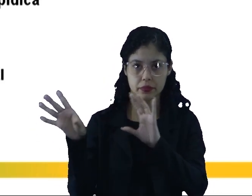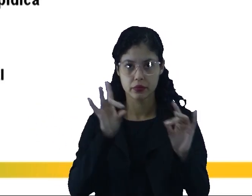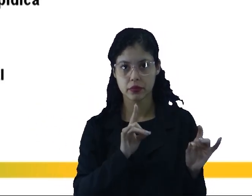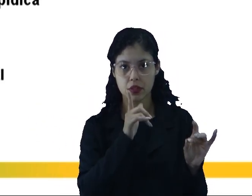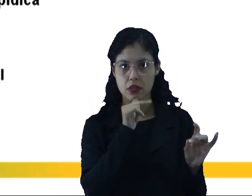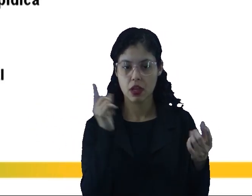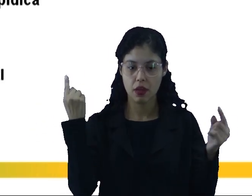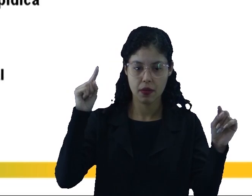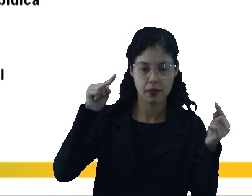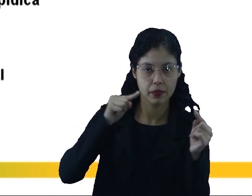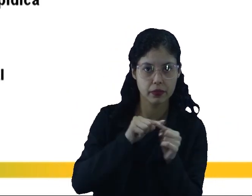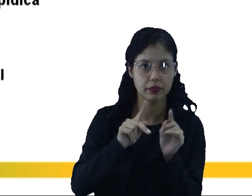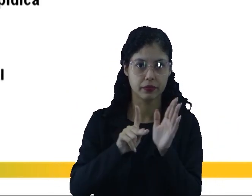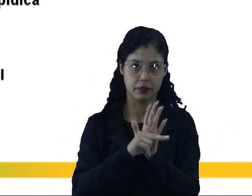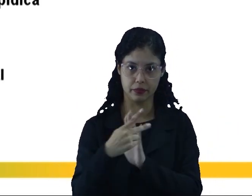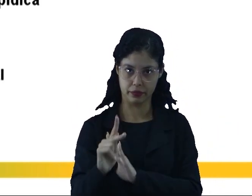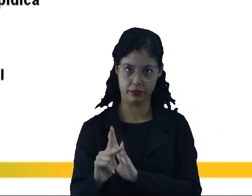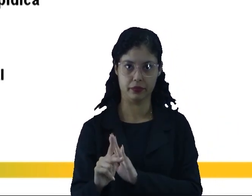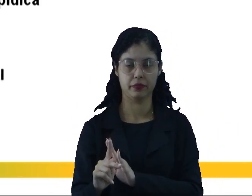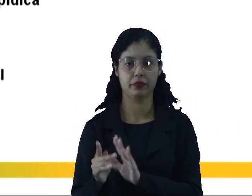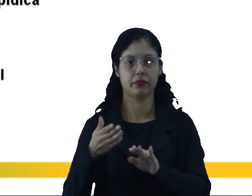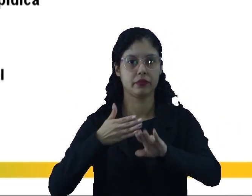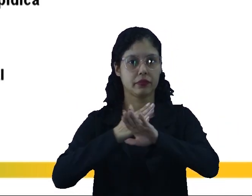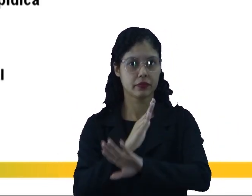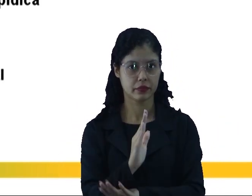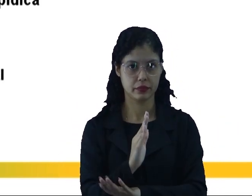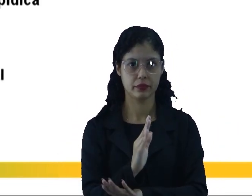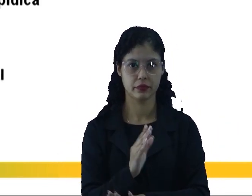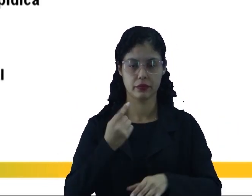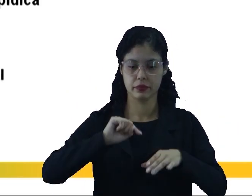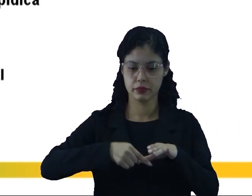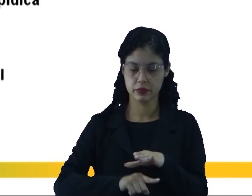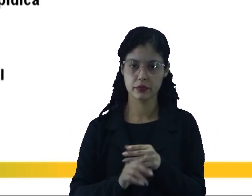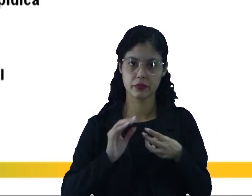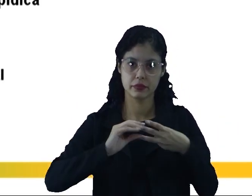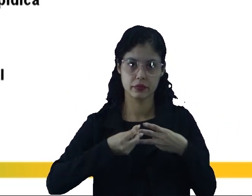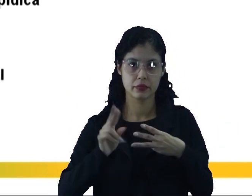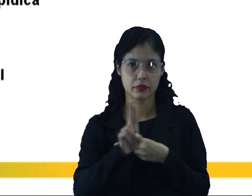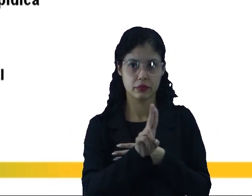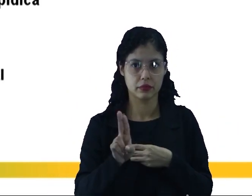água para próximo delas e a água passa para dentro da célula por